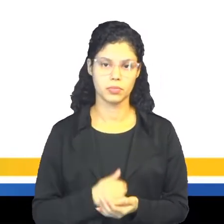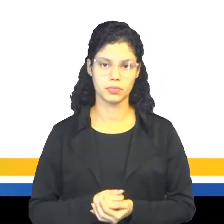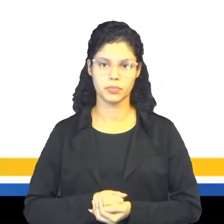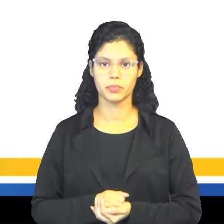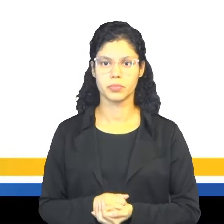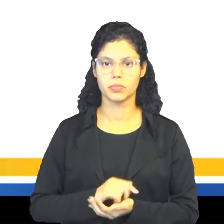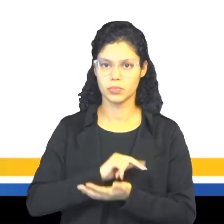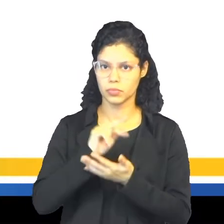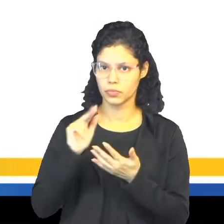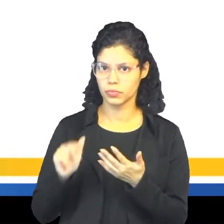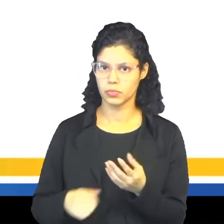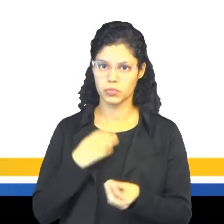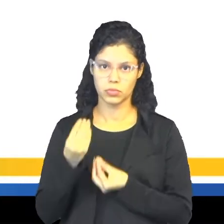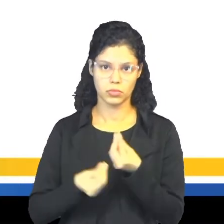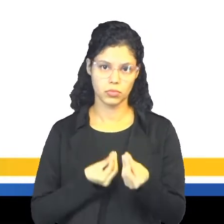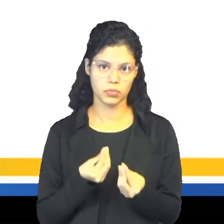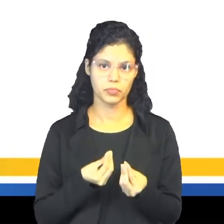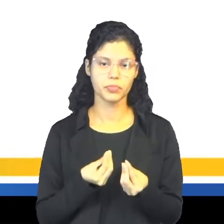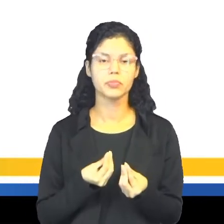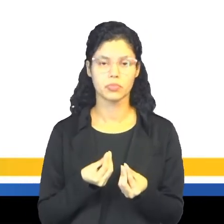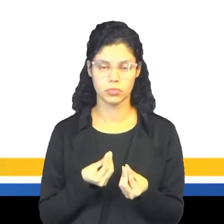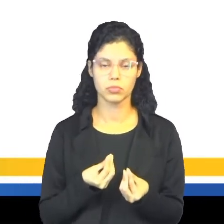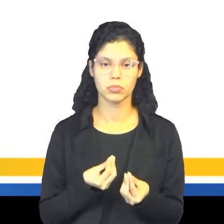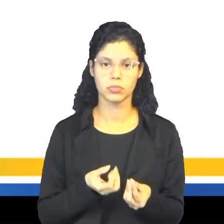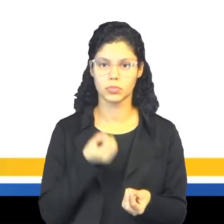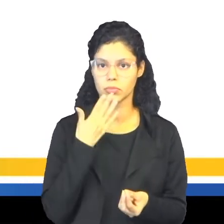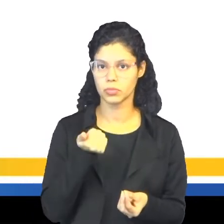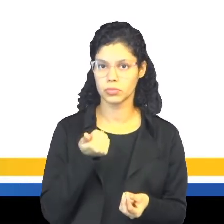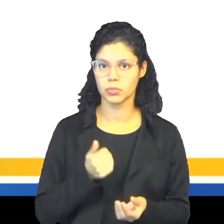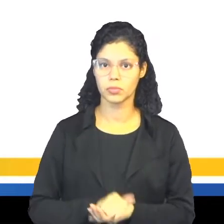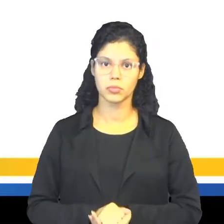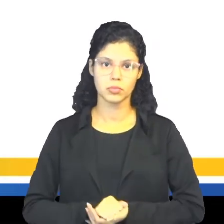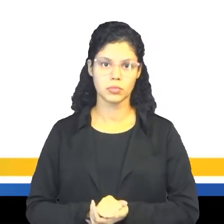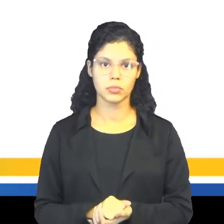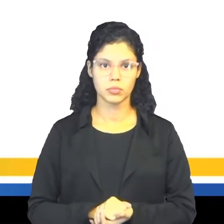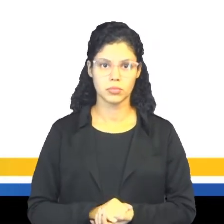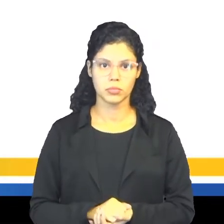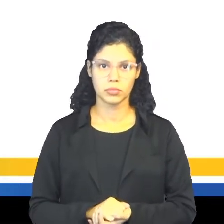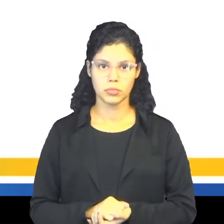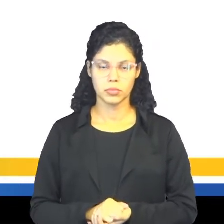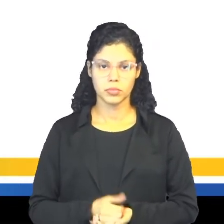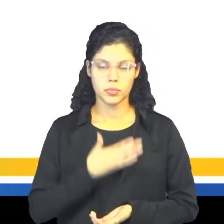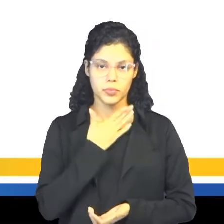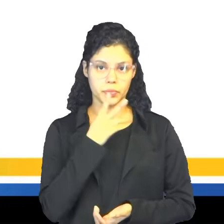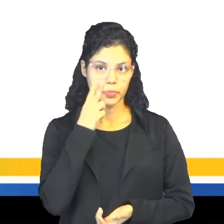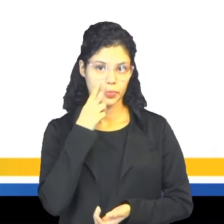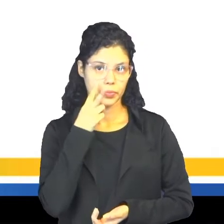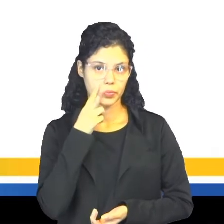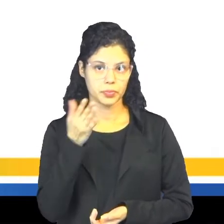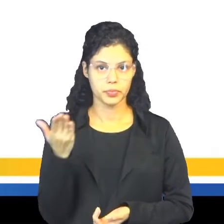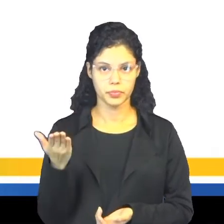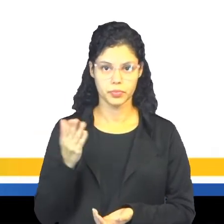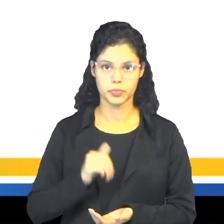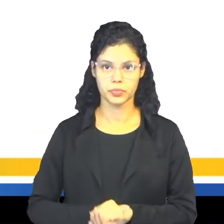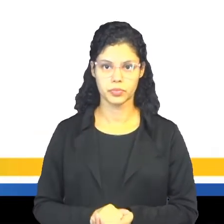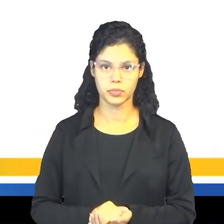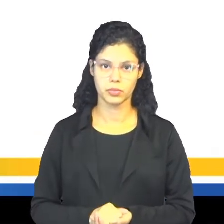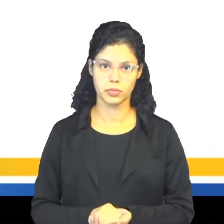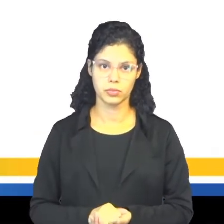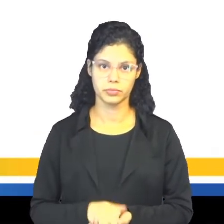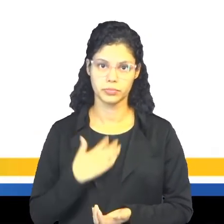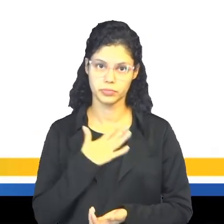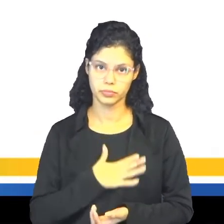ele vai variando conforme masculino e feminino tá bom Olha só exemplo dessa tirinha aí